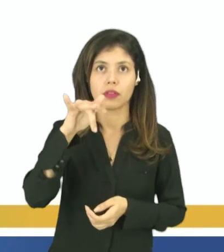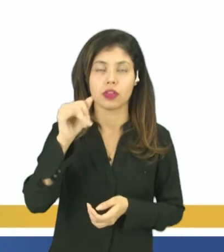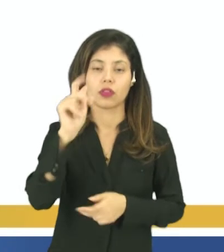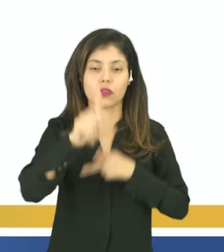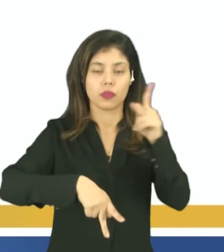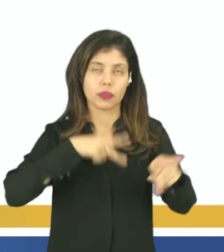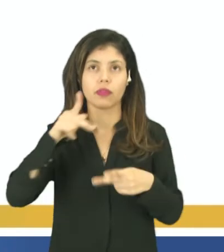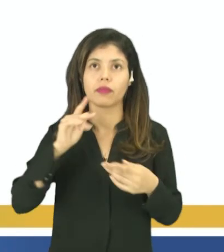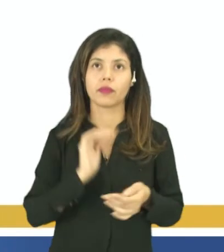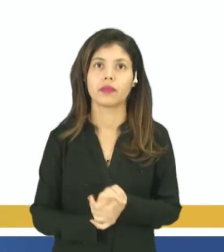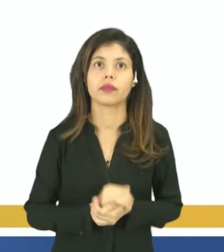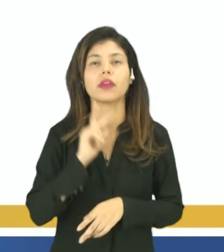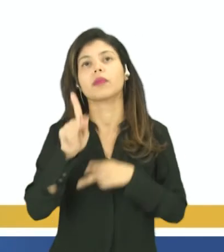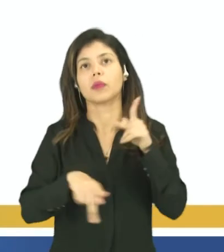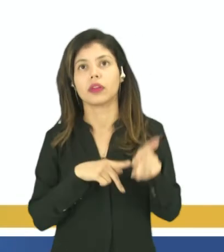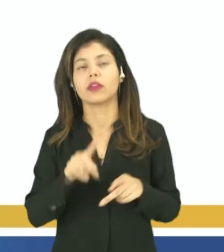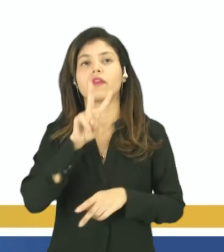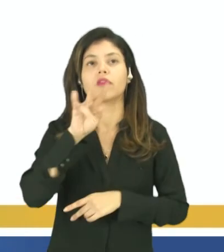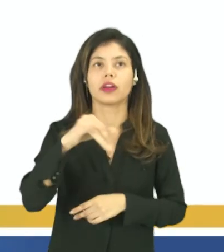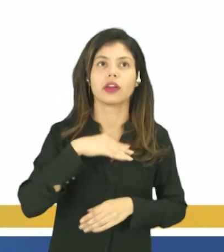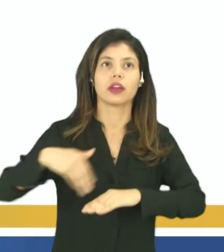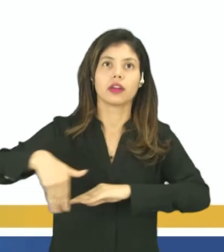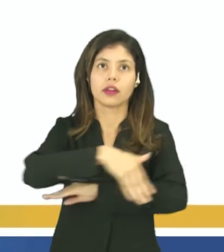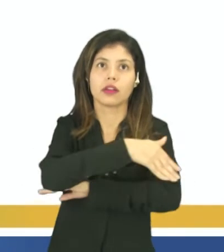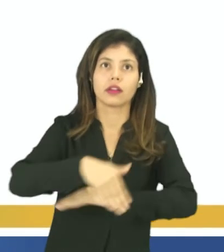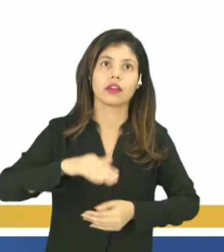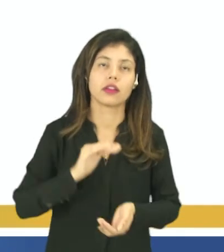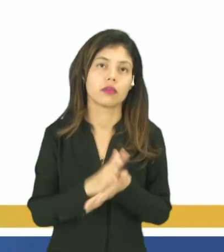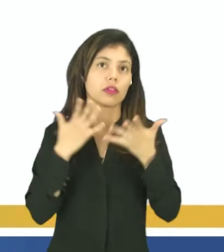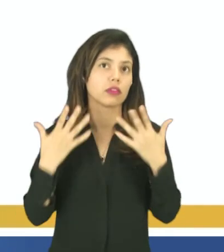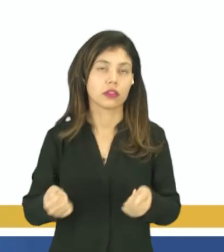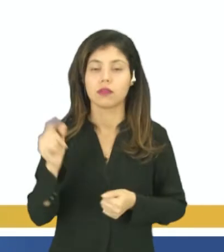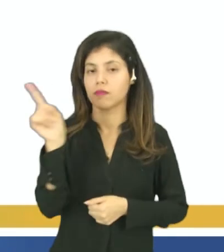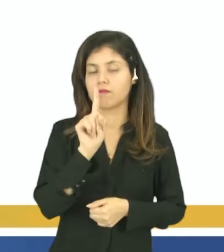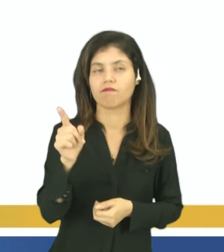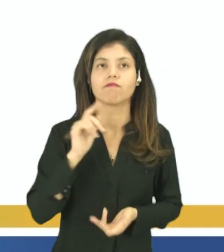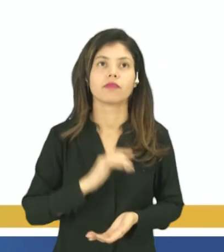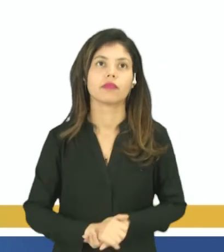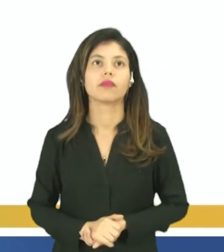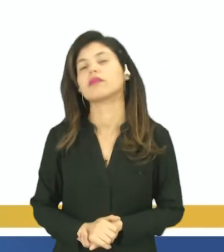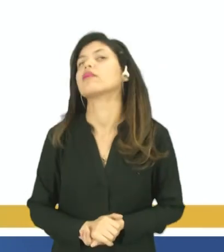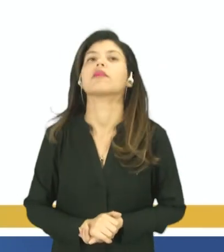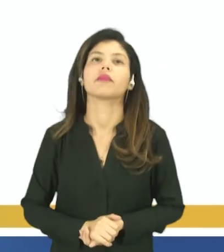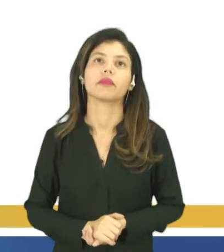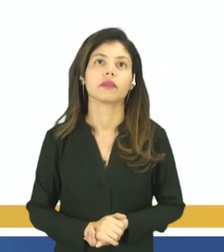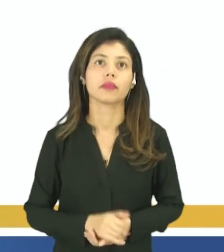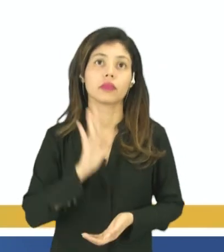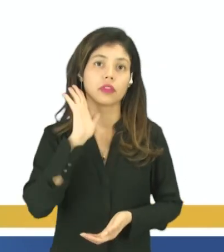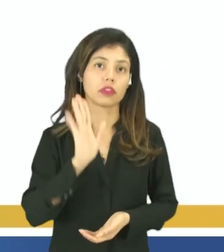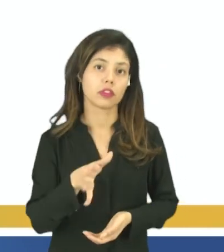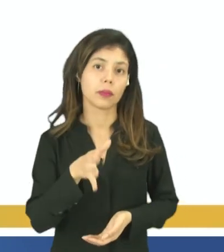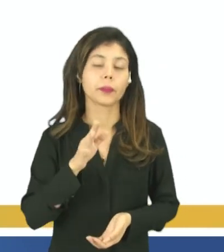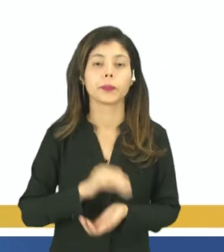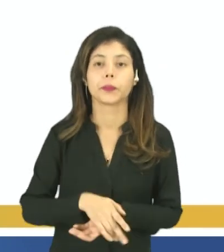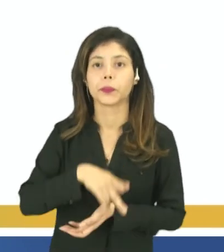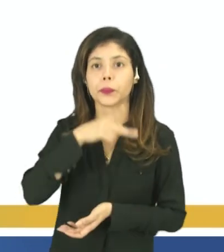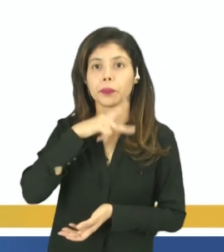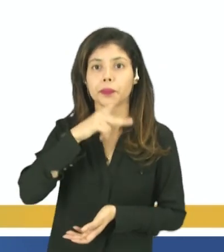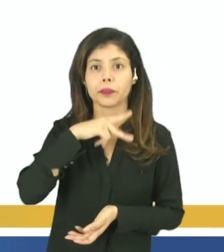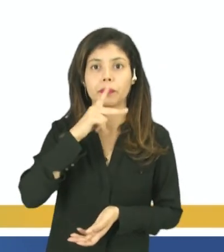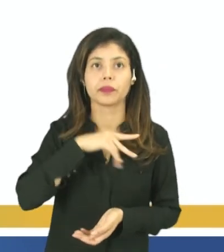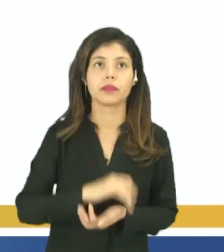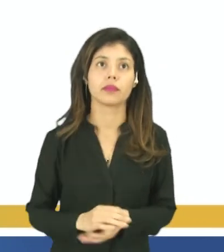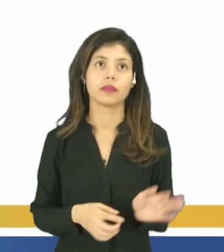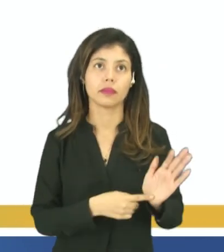popular. E aí a população foi às ruas dizendo que não aceitava isso. E no Peru, um